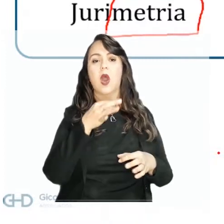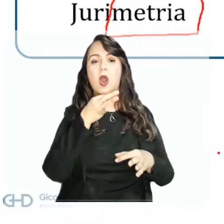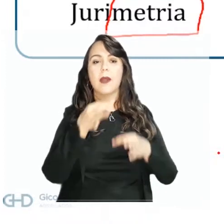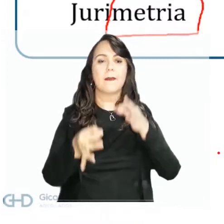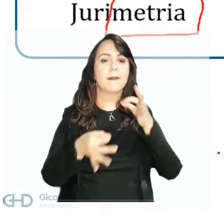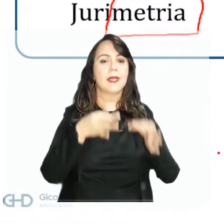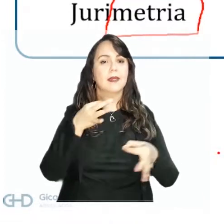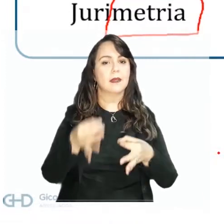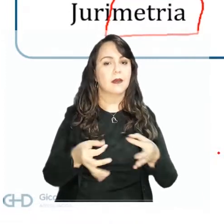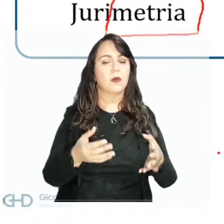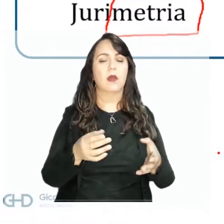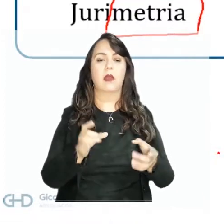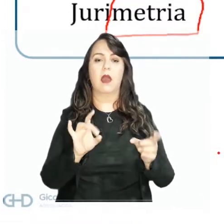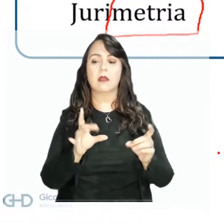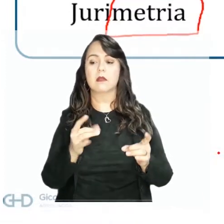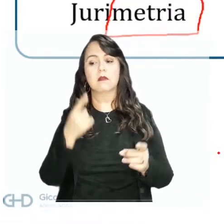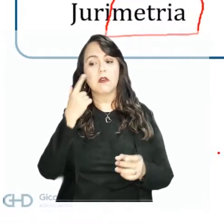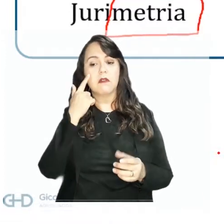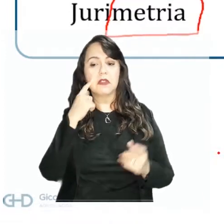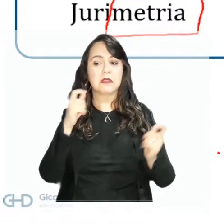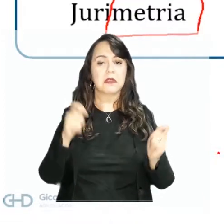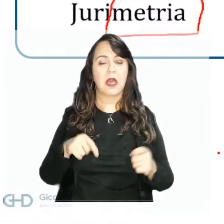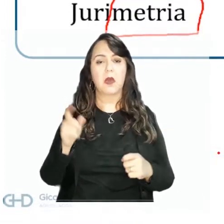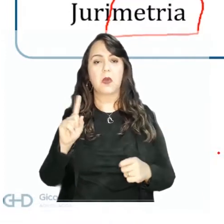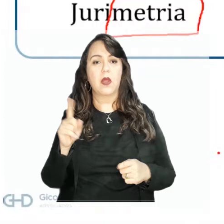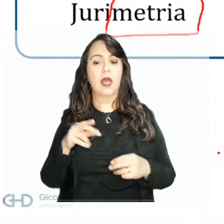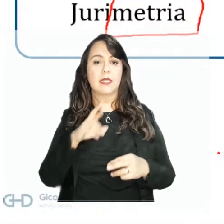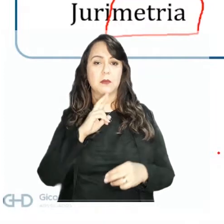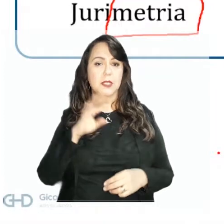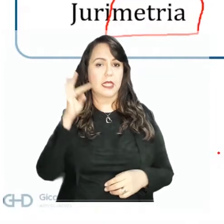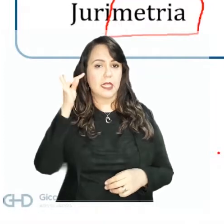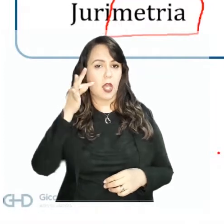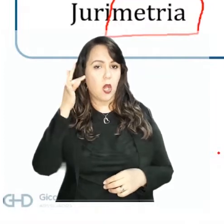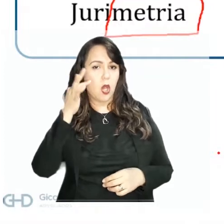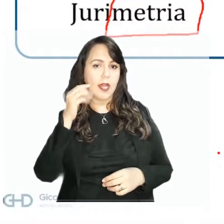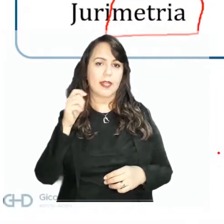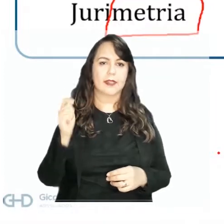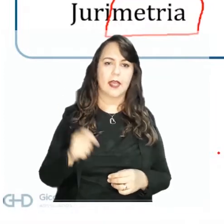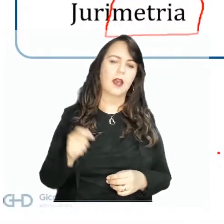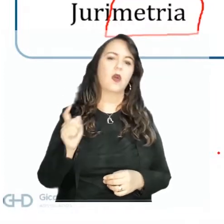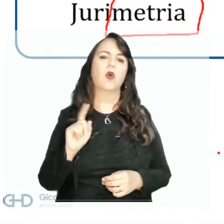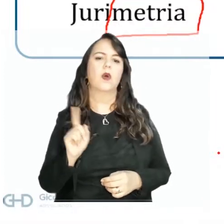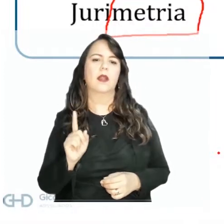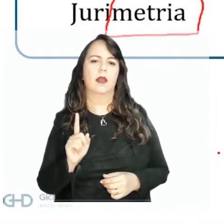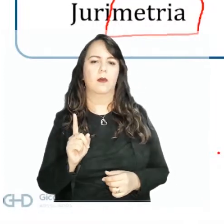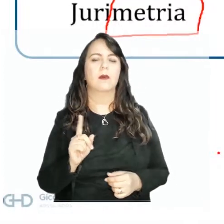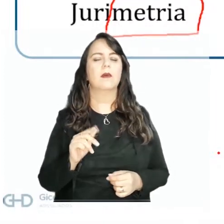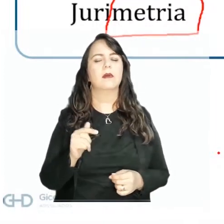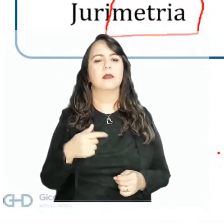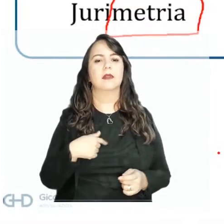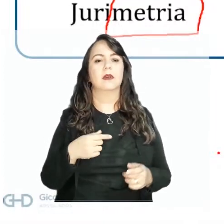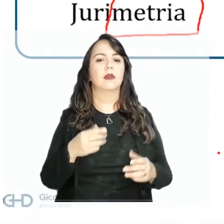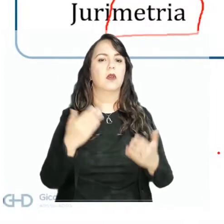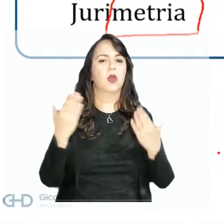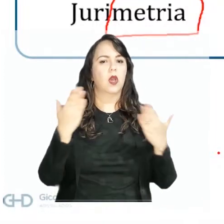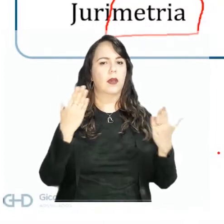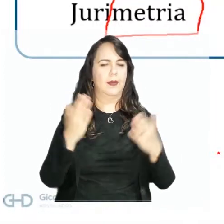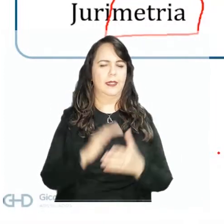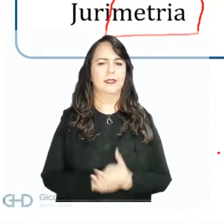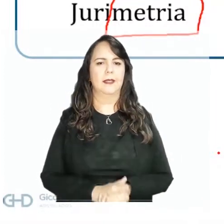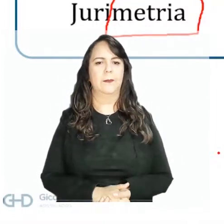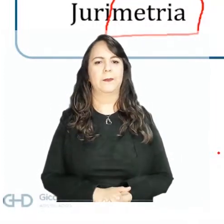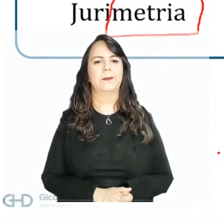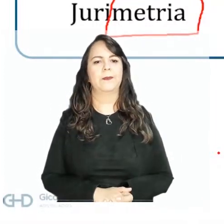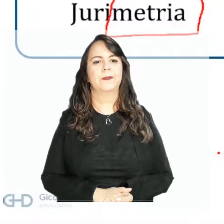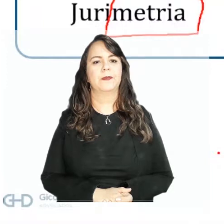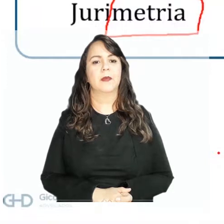nossa resposta teórica é corroborada ou não por evidências empíricas. Então, veja como eu preciso de todas as